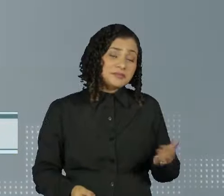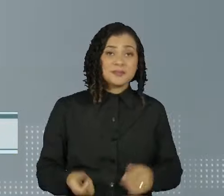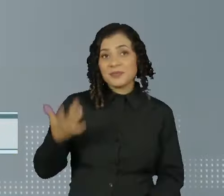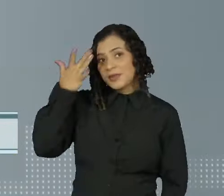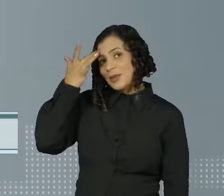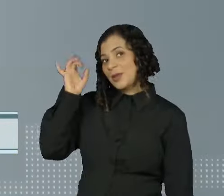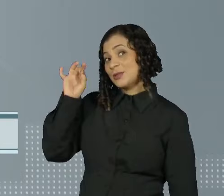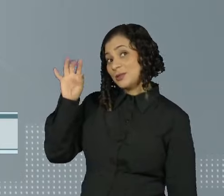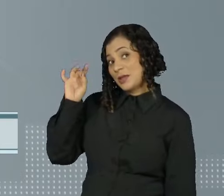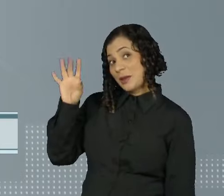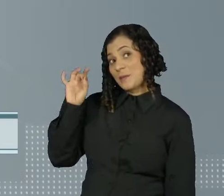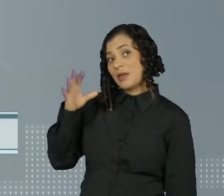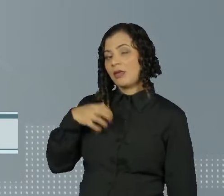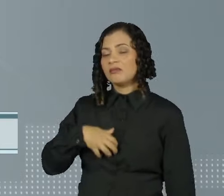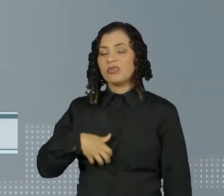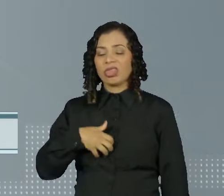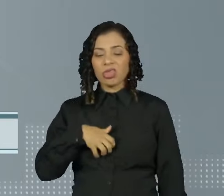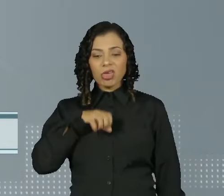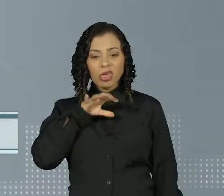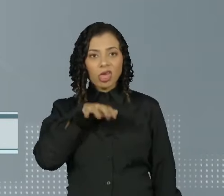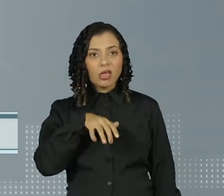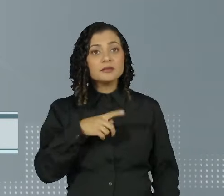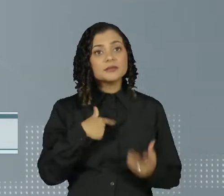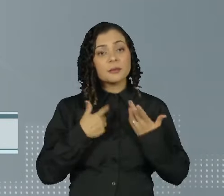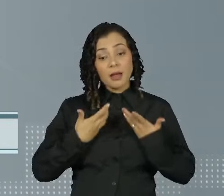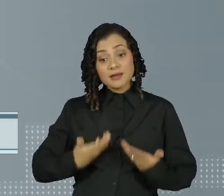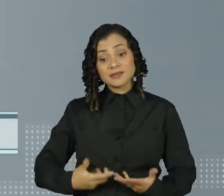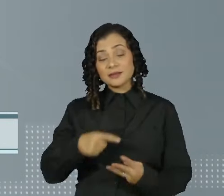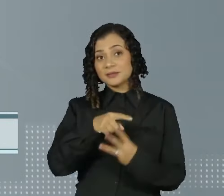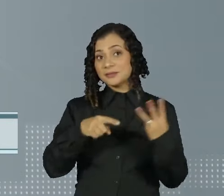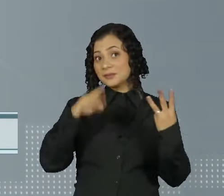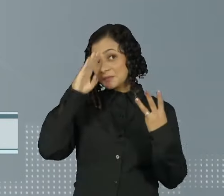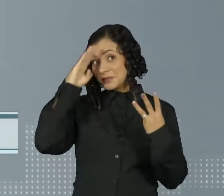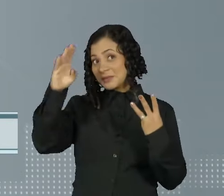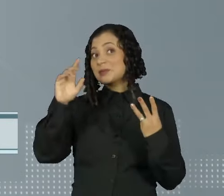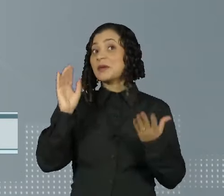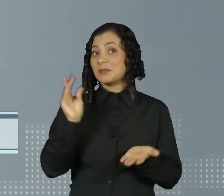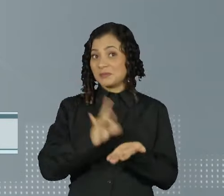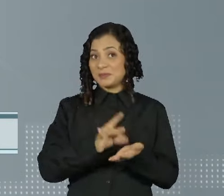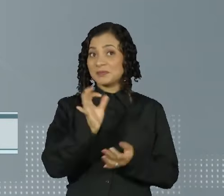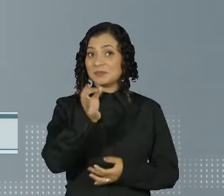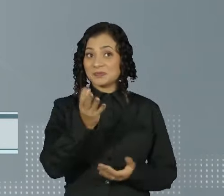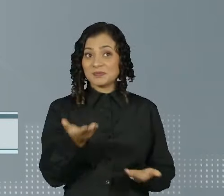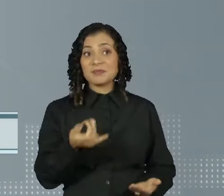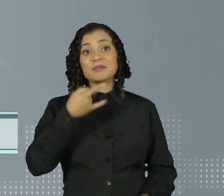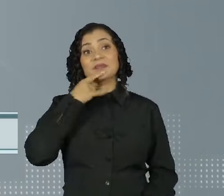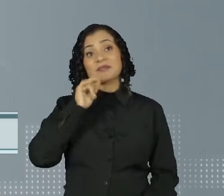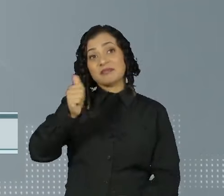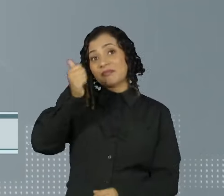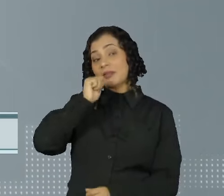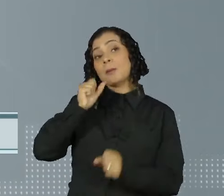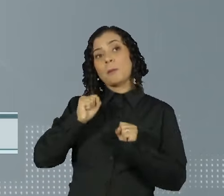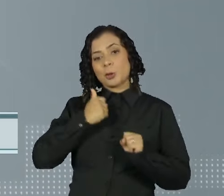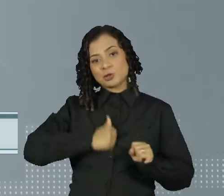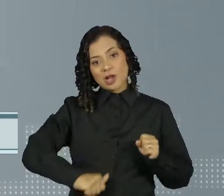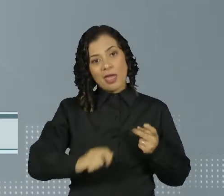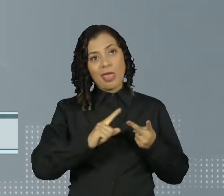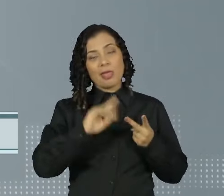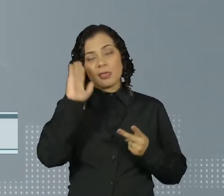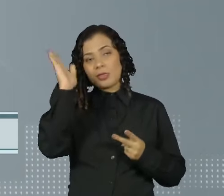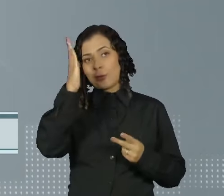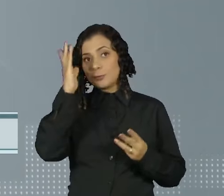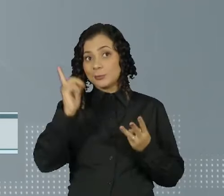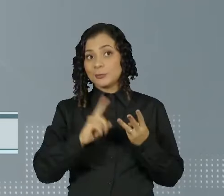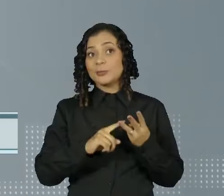de cabeça, enjoo e cansaço extremo são os sintomas mais comuns da ressaca, que também pode causar diarreia,